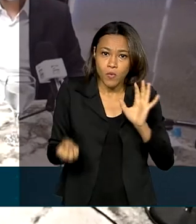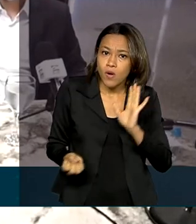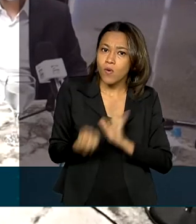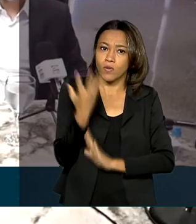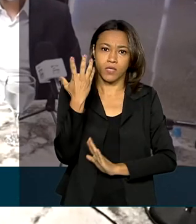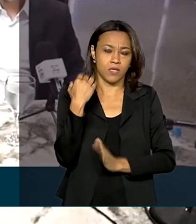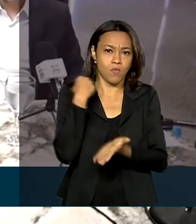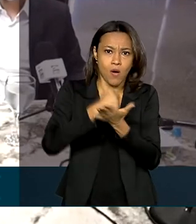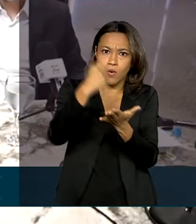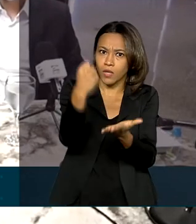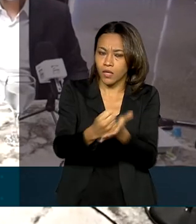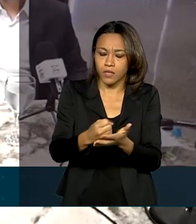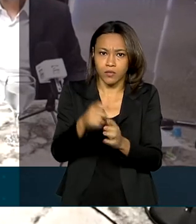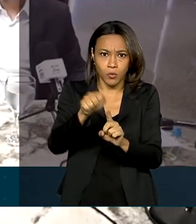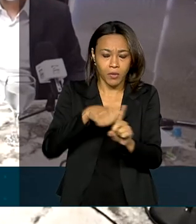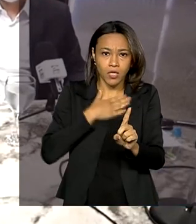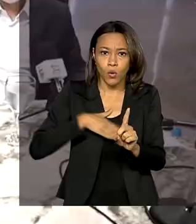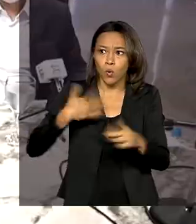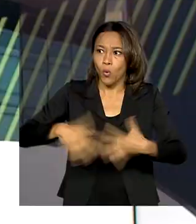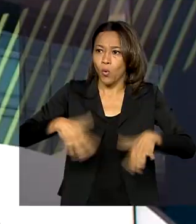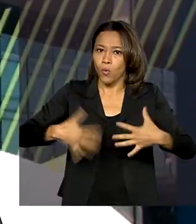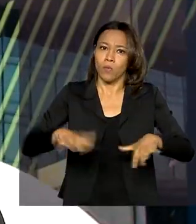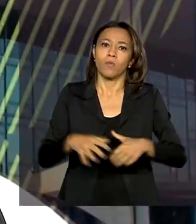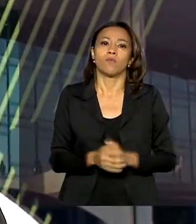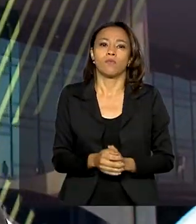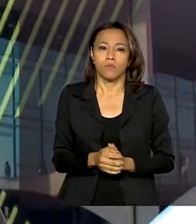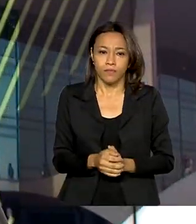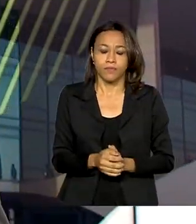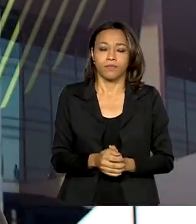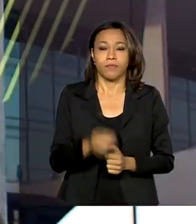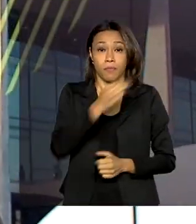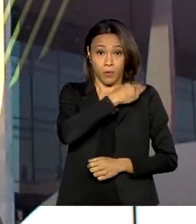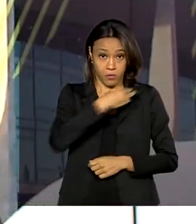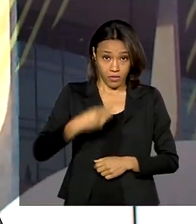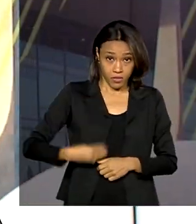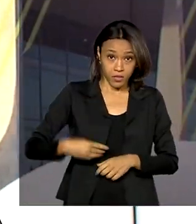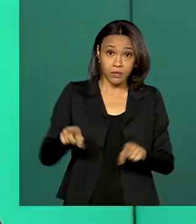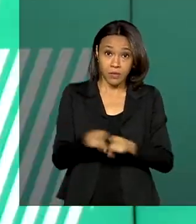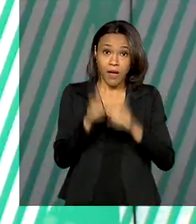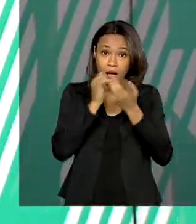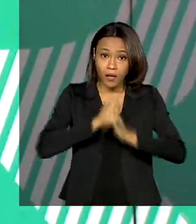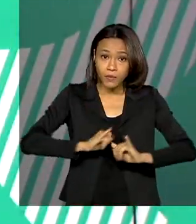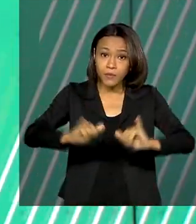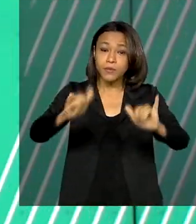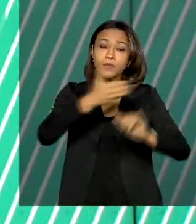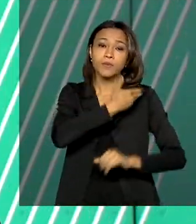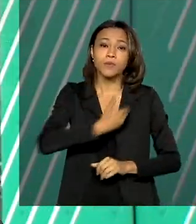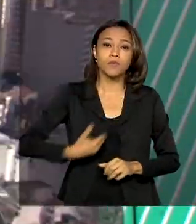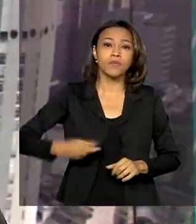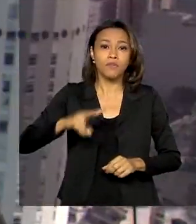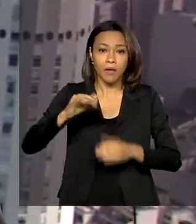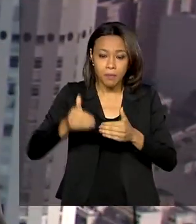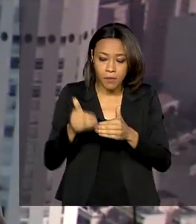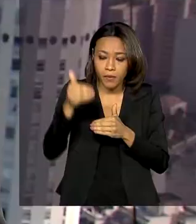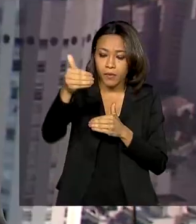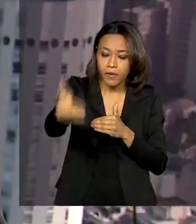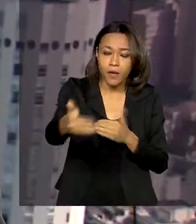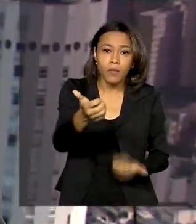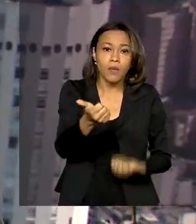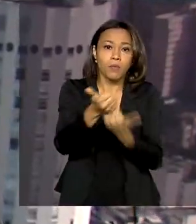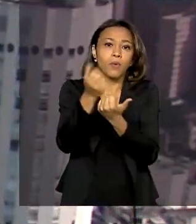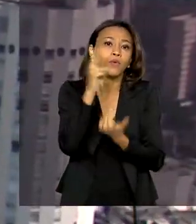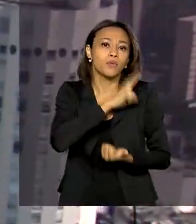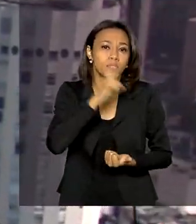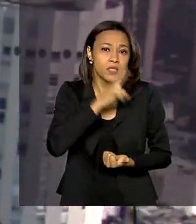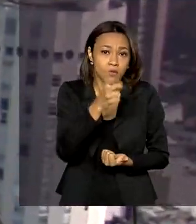havia um agosto com tanta geração de empregos. O ministro também anunciou que o governo vai prorrogar o benefício emergencial de